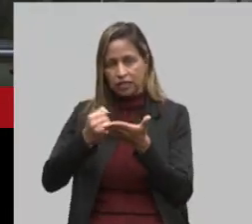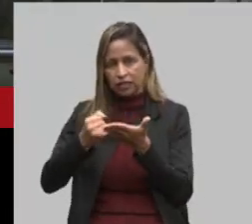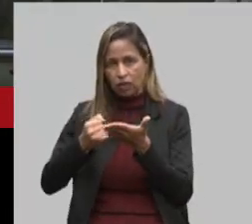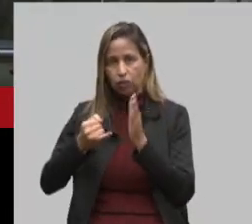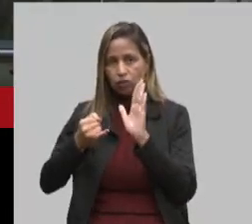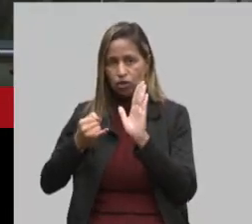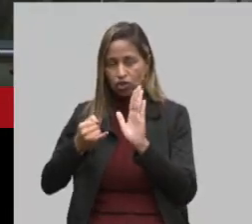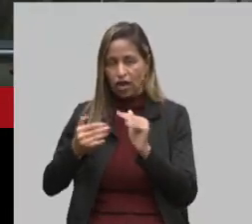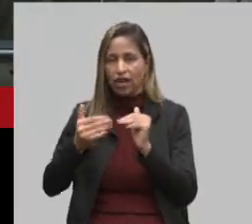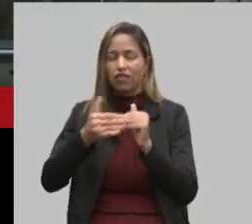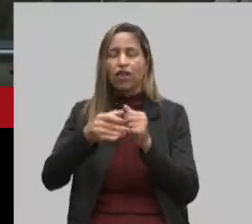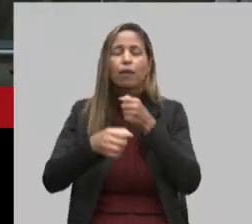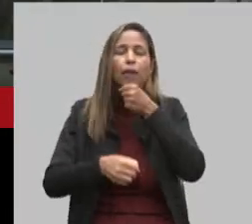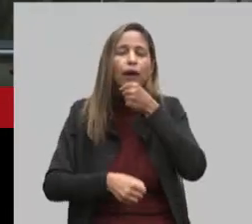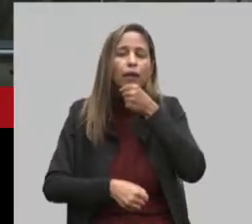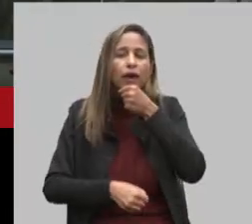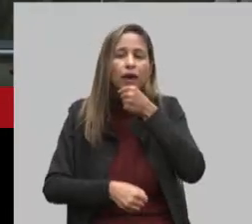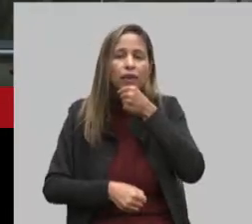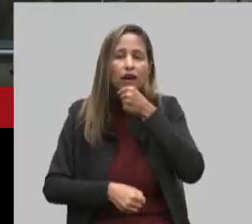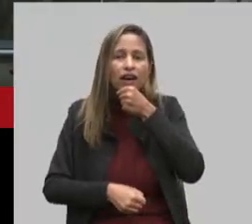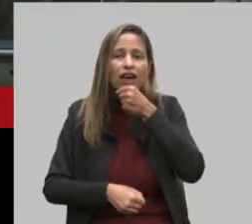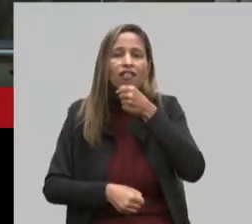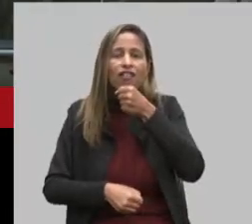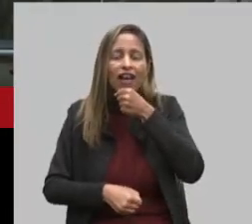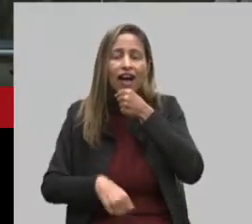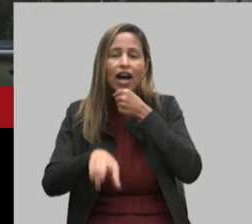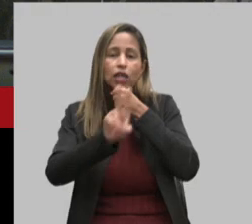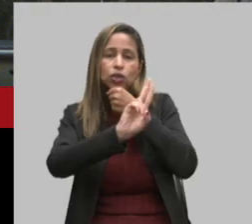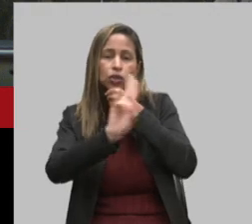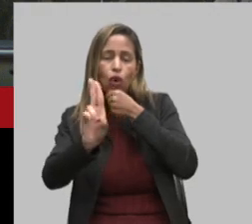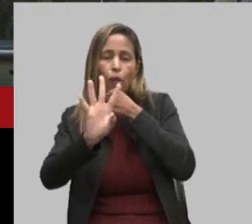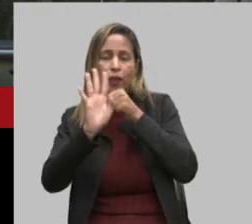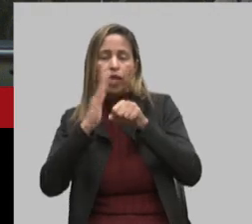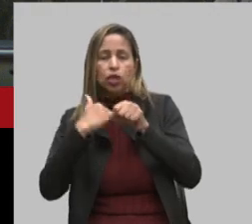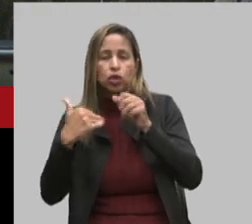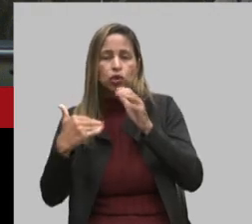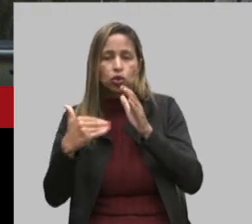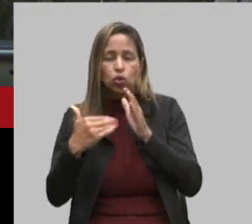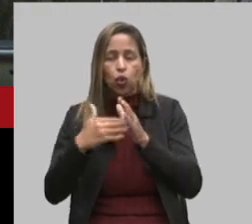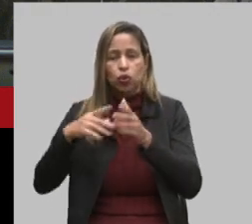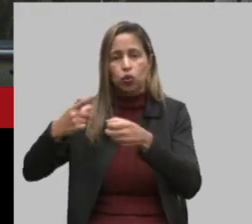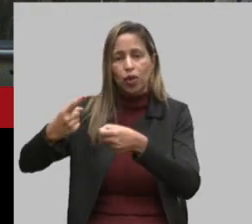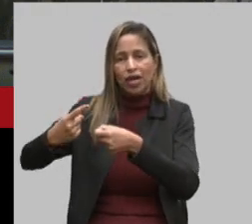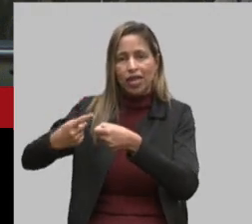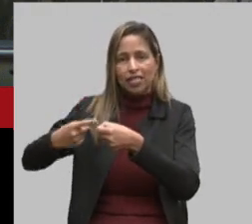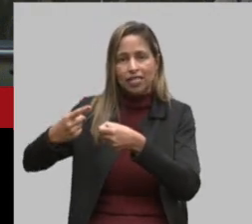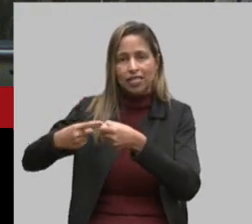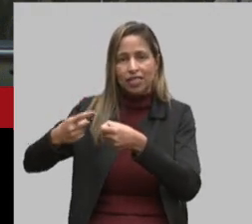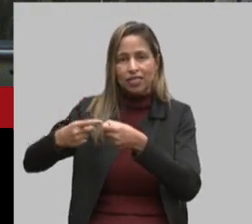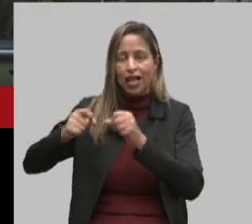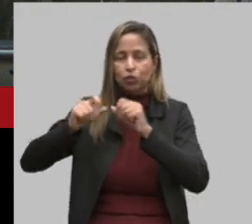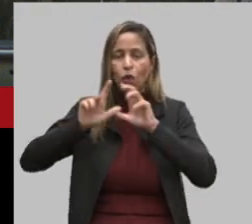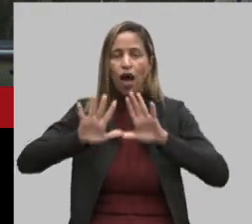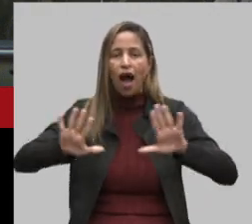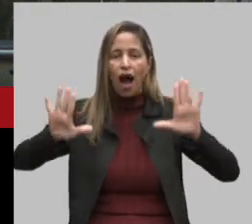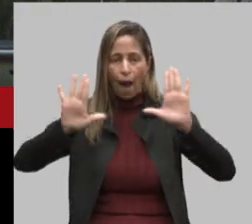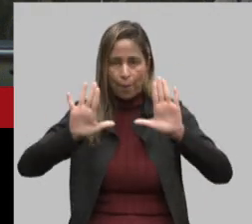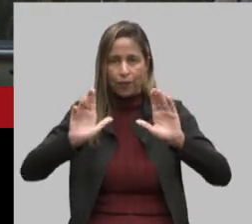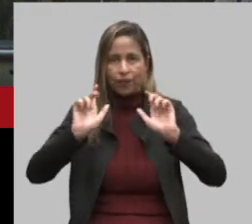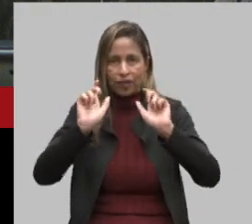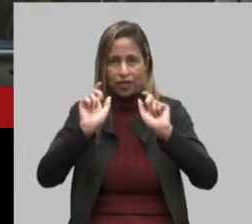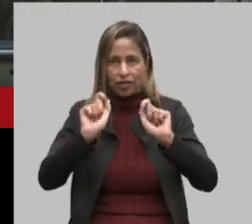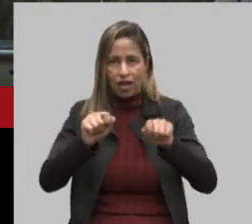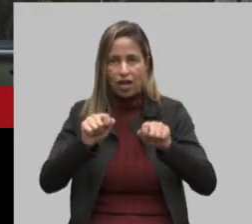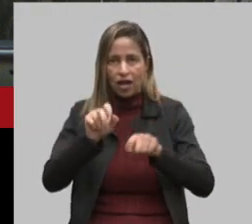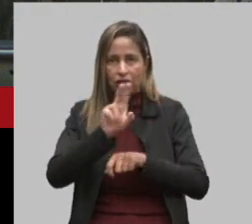na frente dos microfones para que falassem o seu nome completo e a sua cidade de forma Clara tá bom e que dissessem o seu